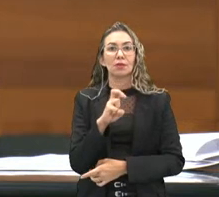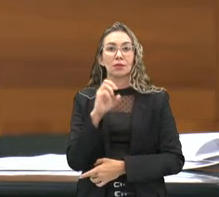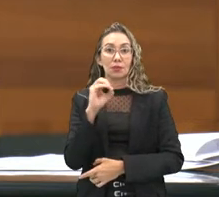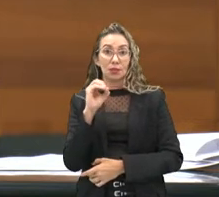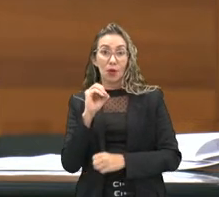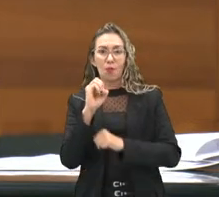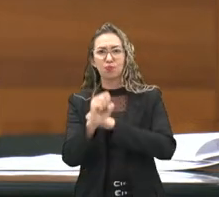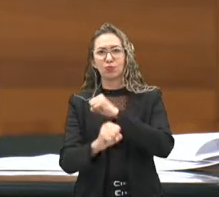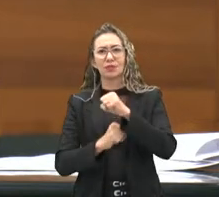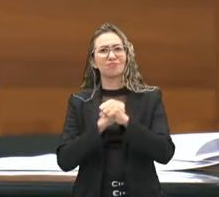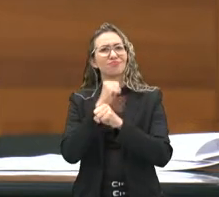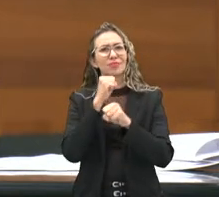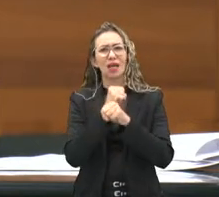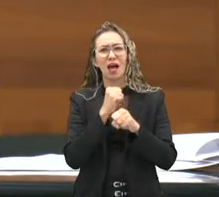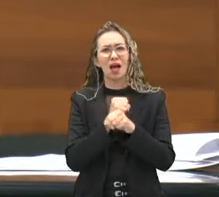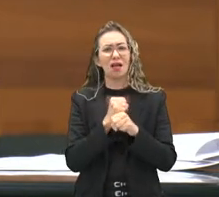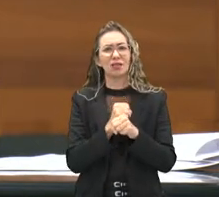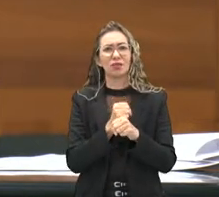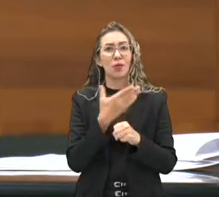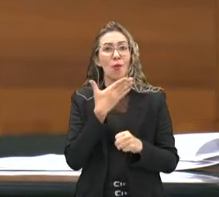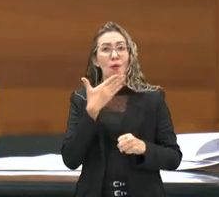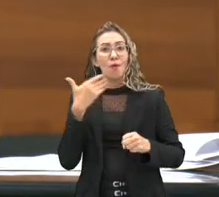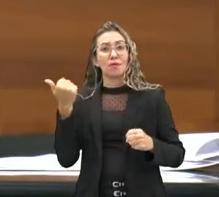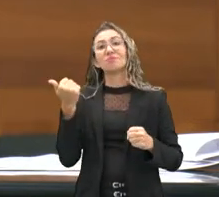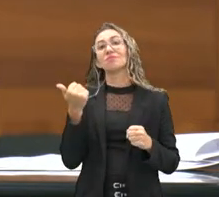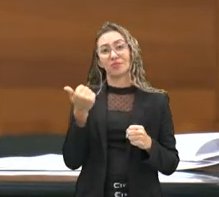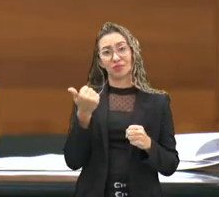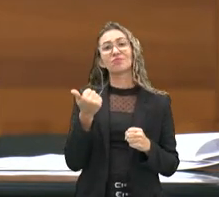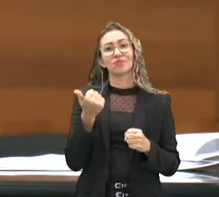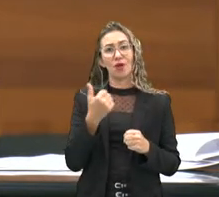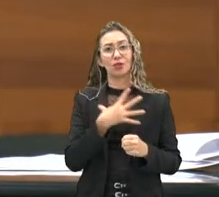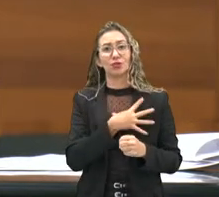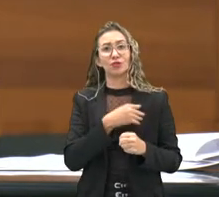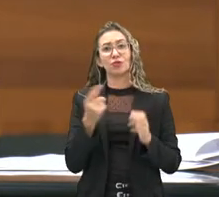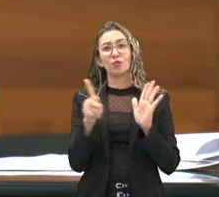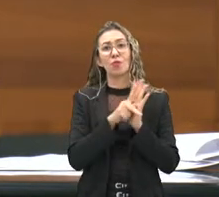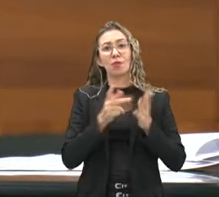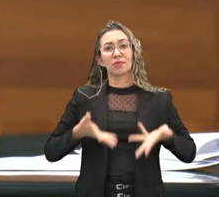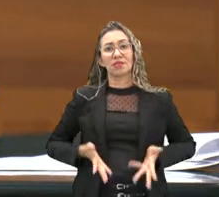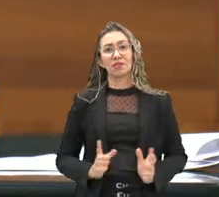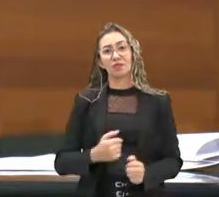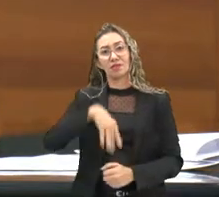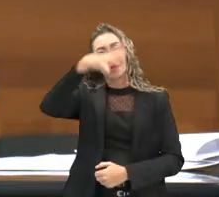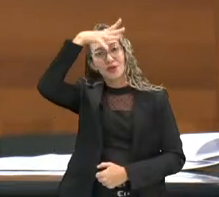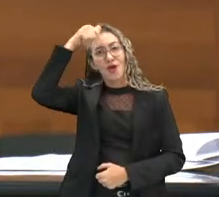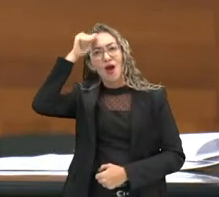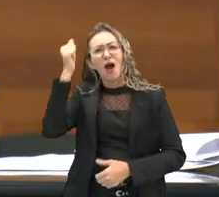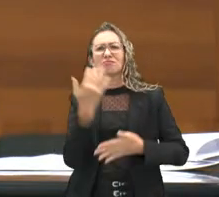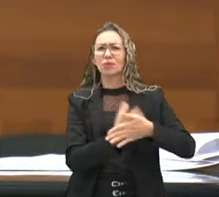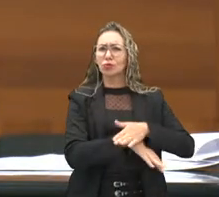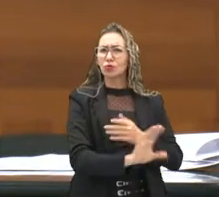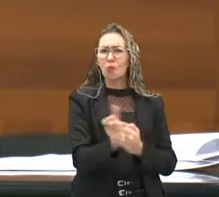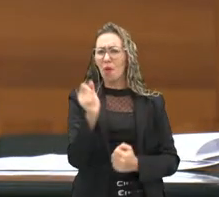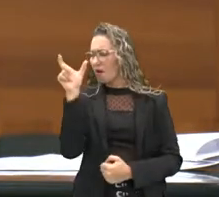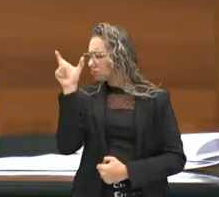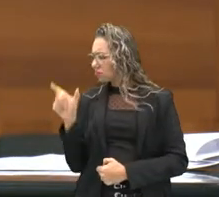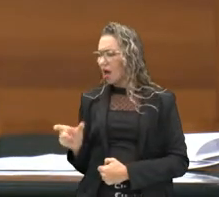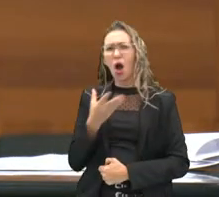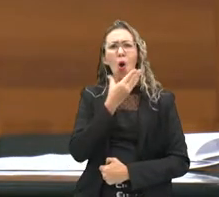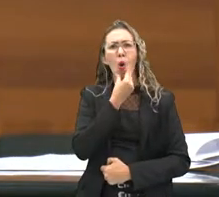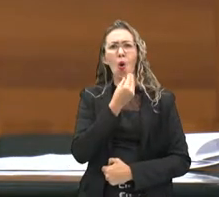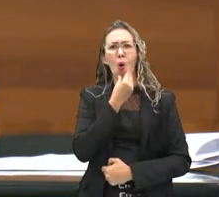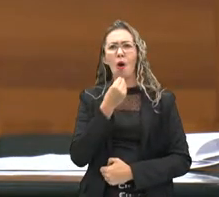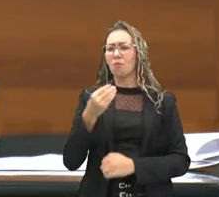maiores filhos de Mato Grosso. Acostumei-me com a figura austera, homem de palavra,